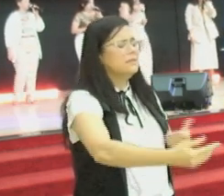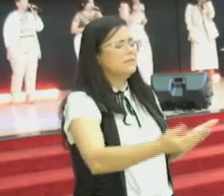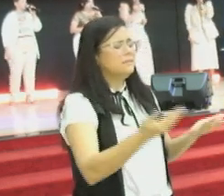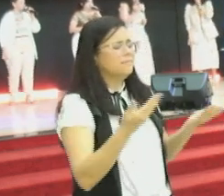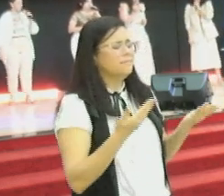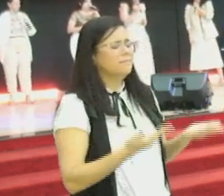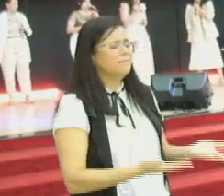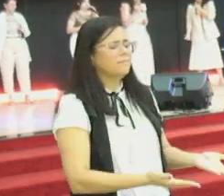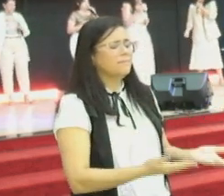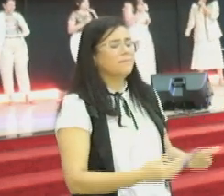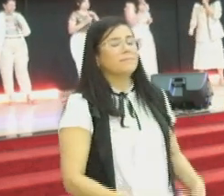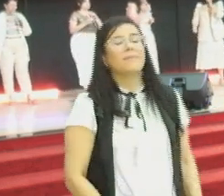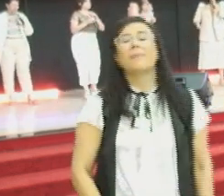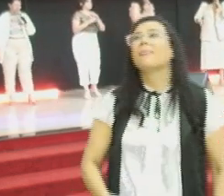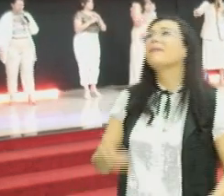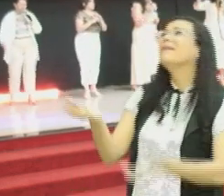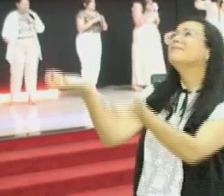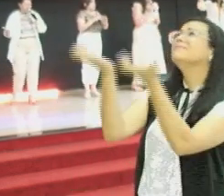fim.